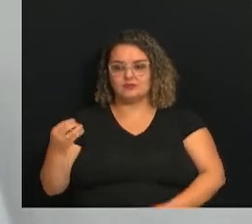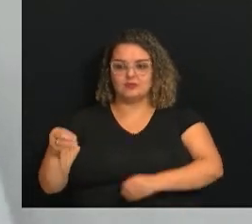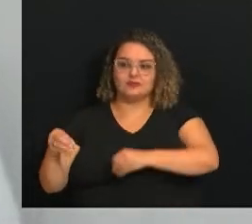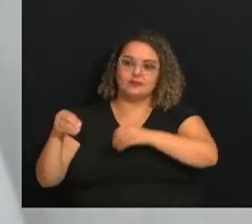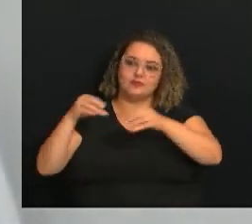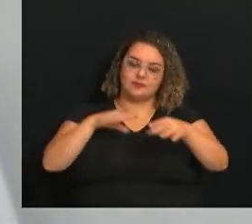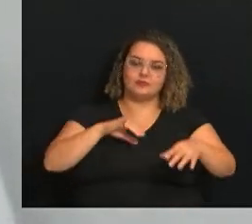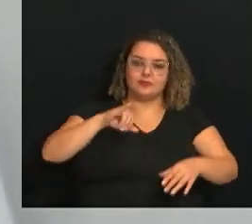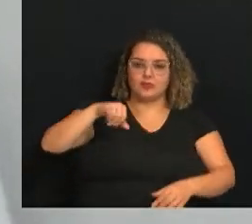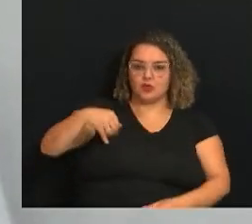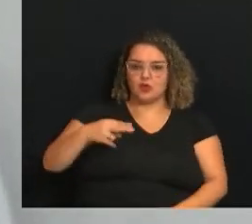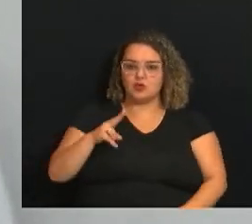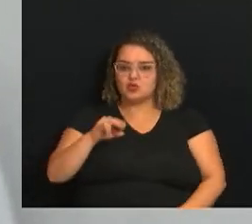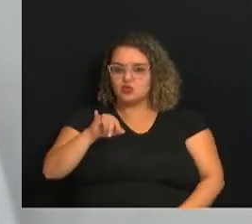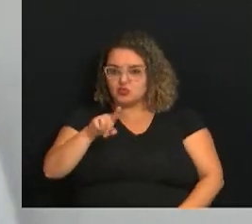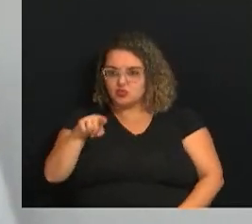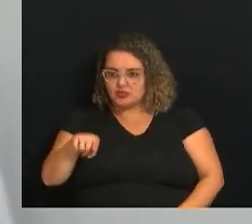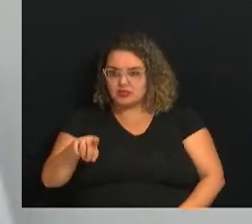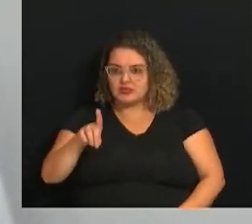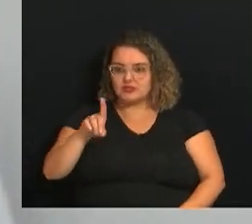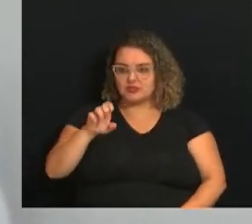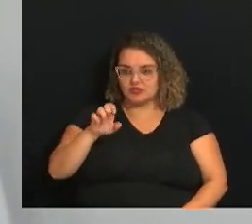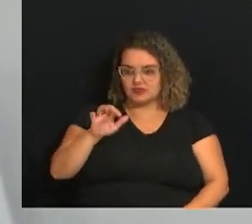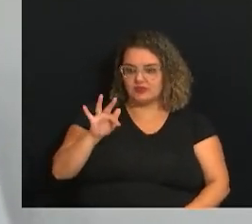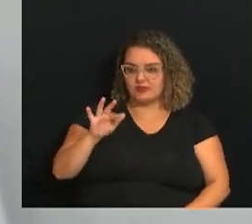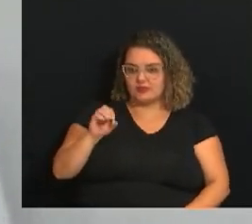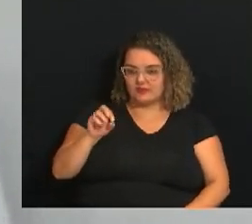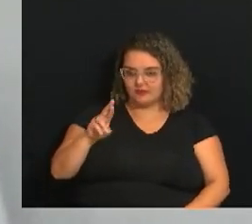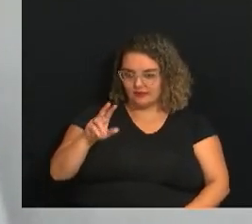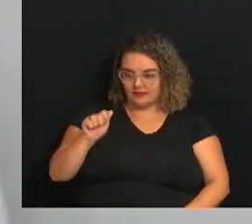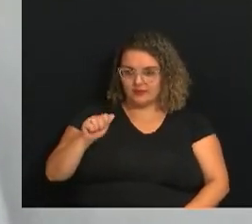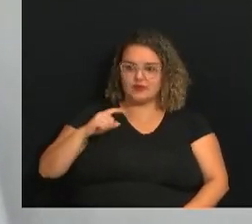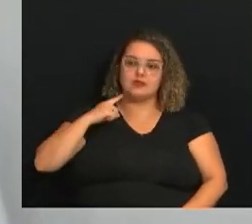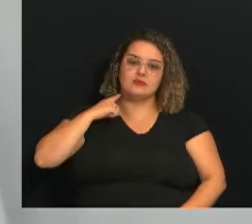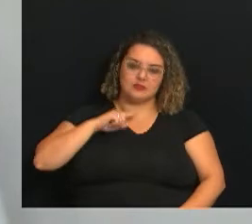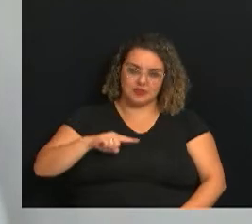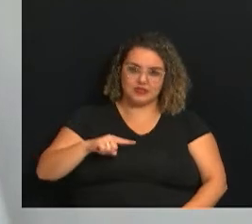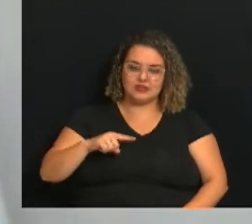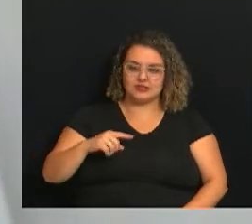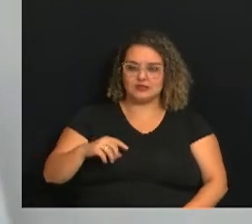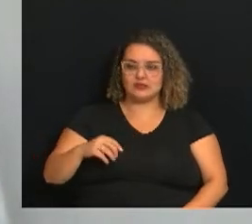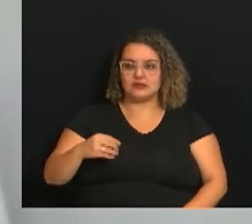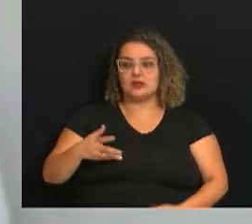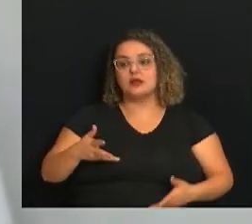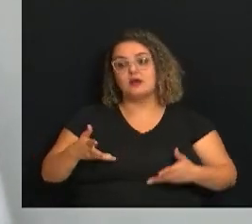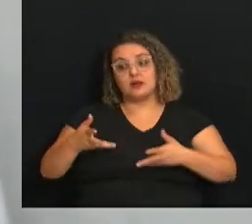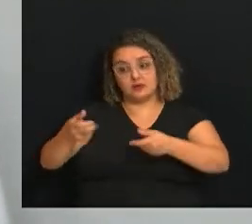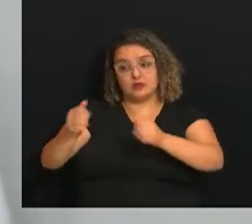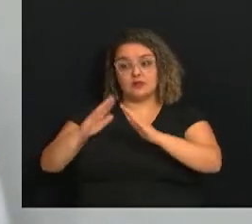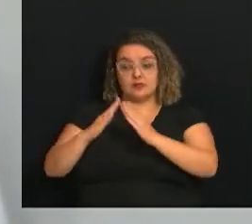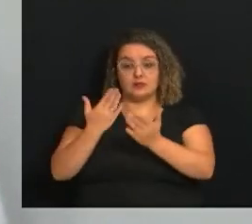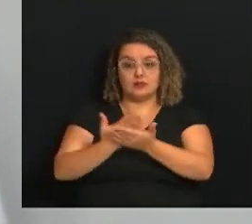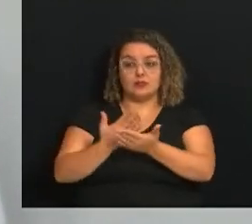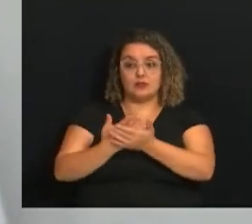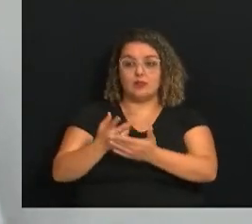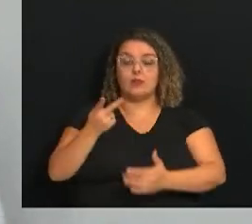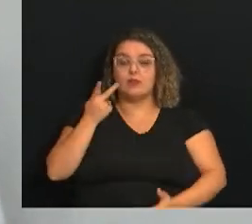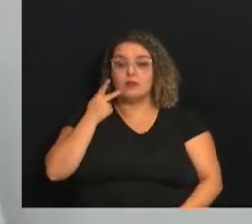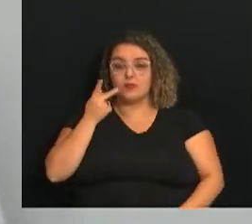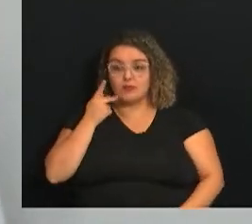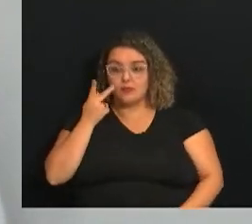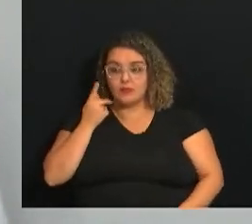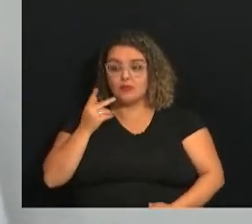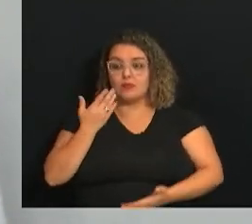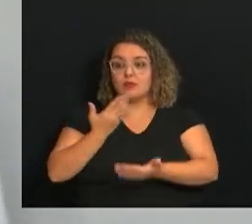Fora, também para eu poder estudar. E aí ano passado eu fui convidado para uma escola aqui do Ceará para vir estudar,